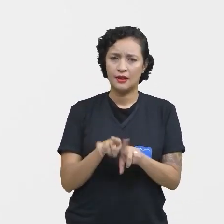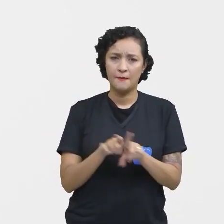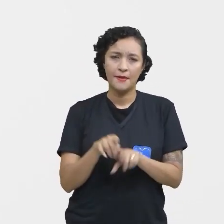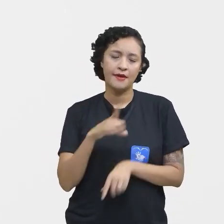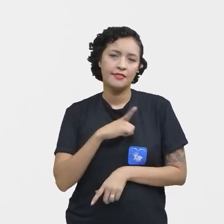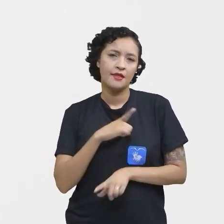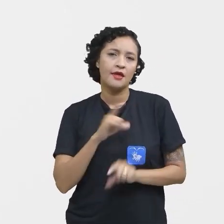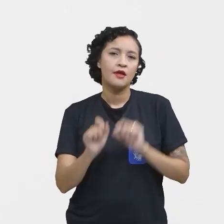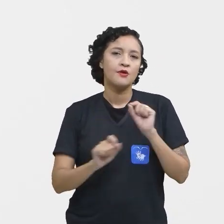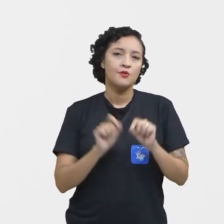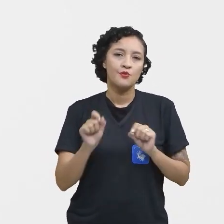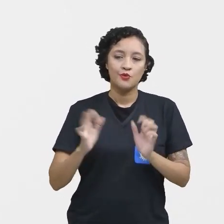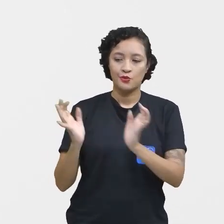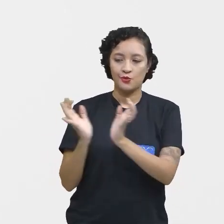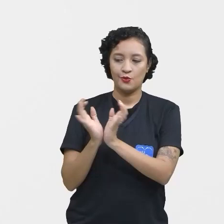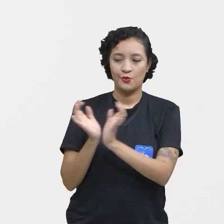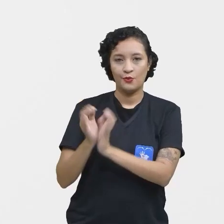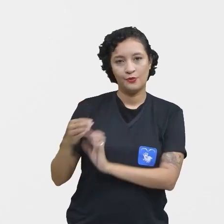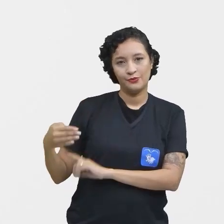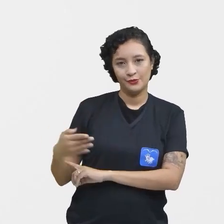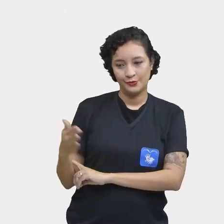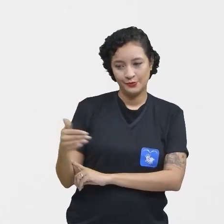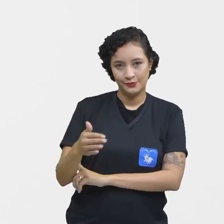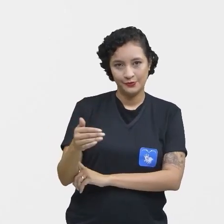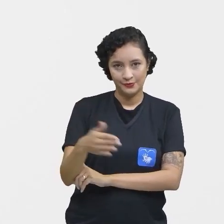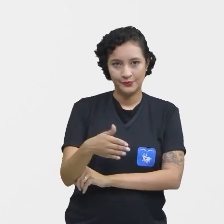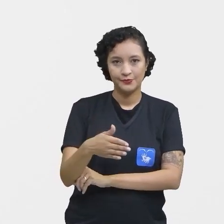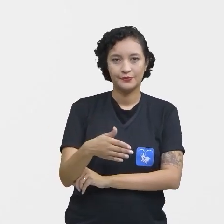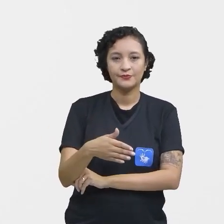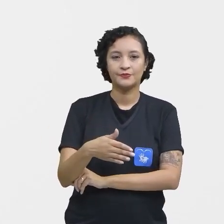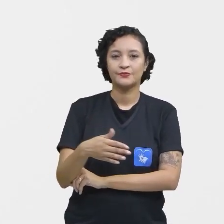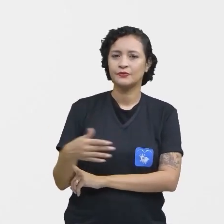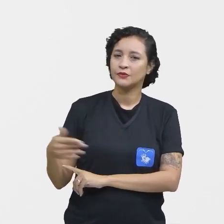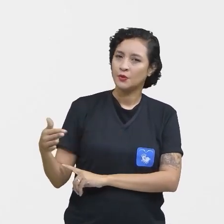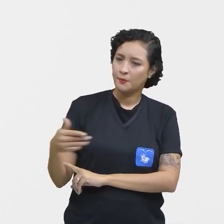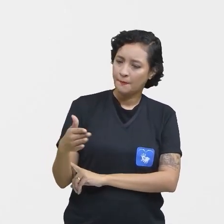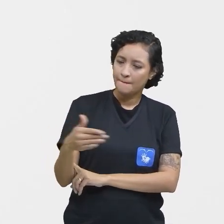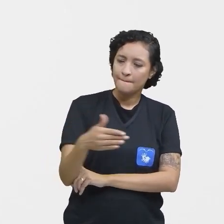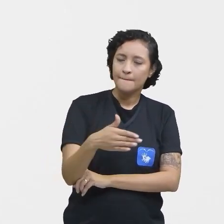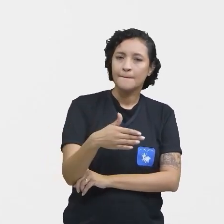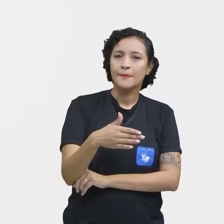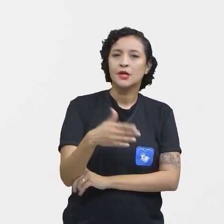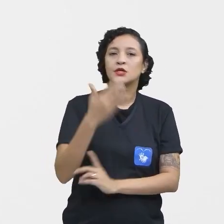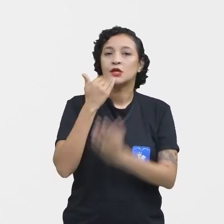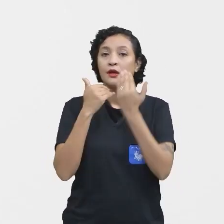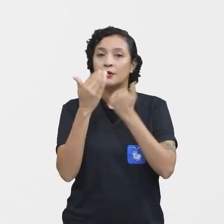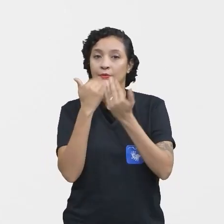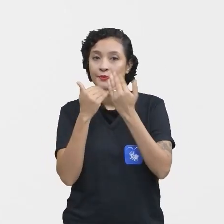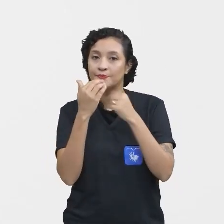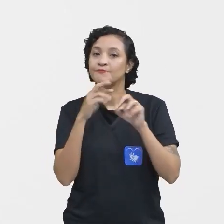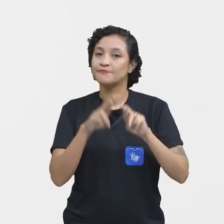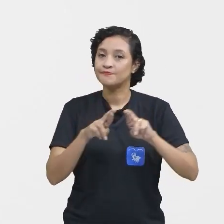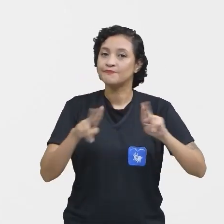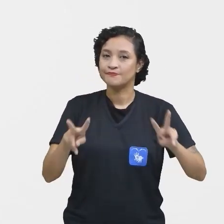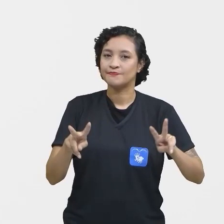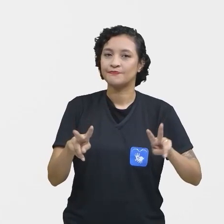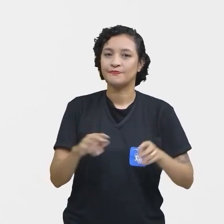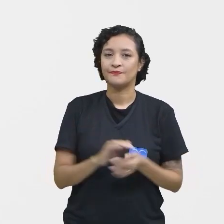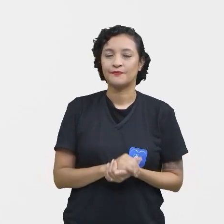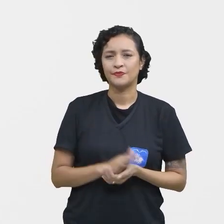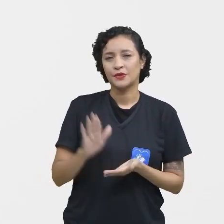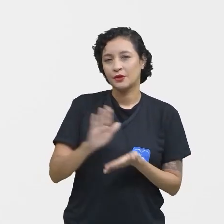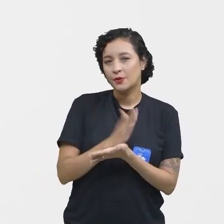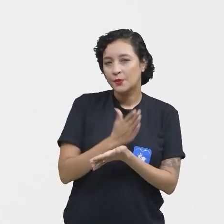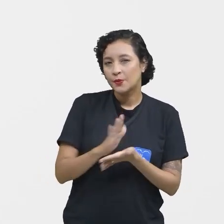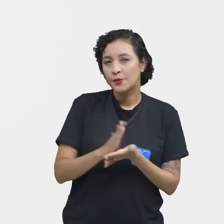os peixes. Eles possuem uma alimentação também diferenciada. Alguns peixes